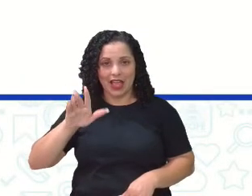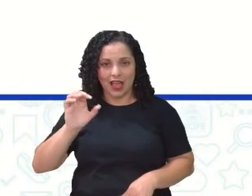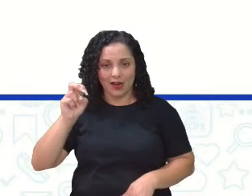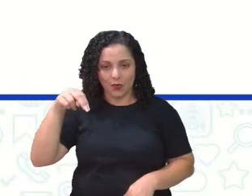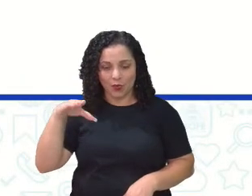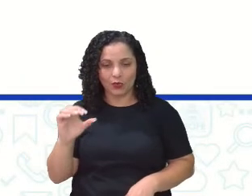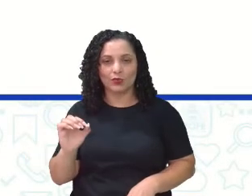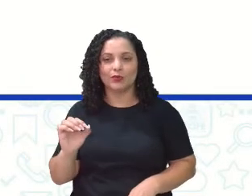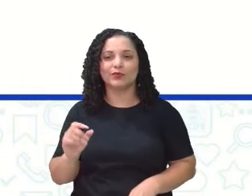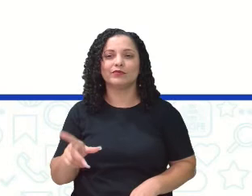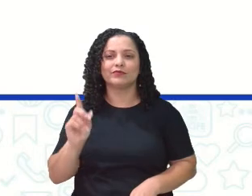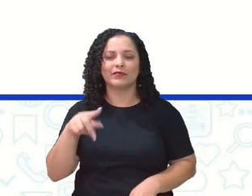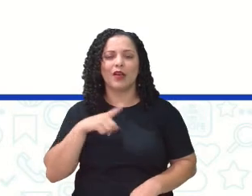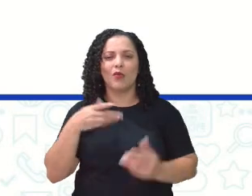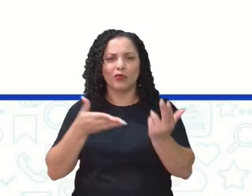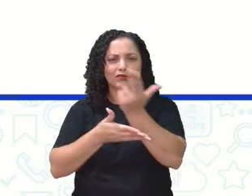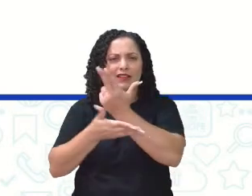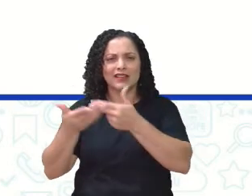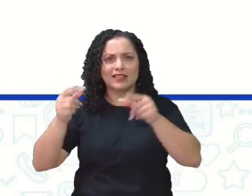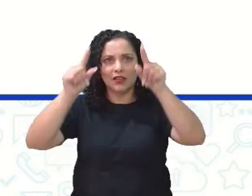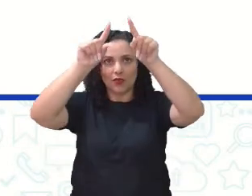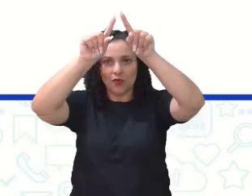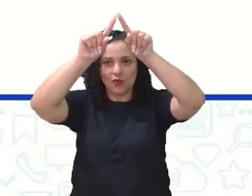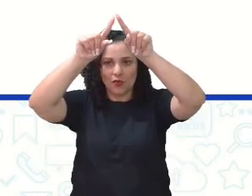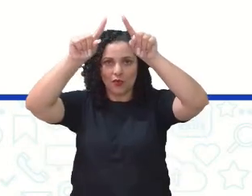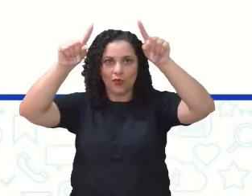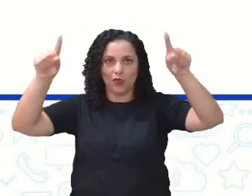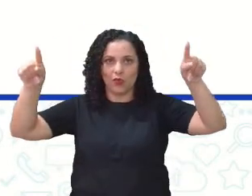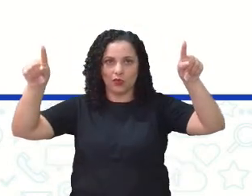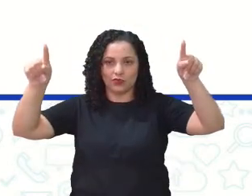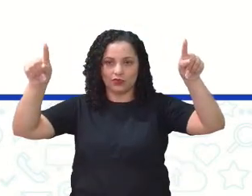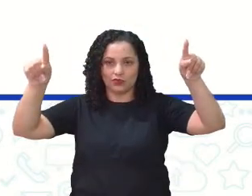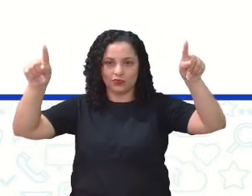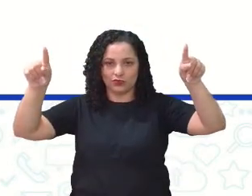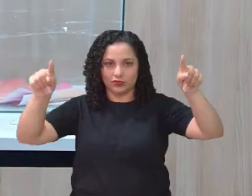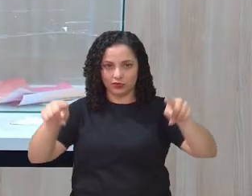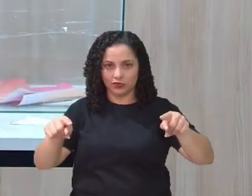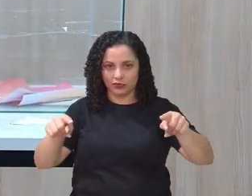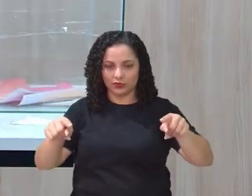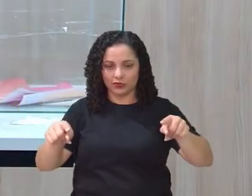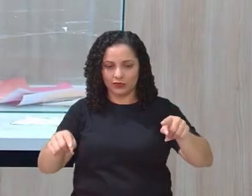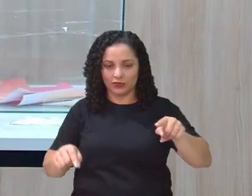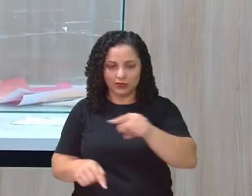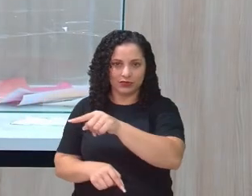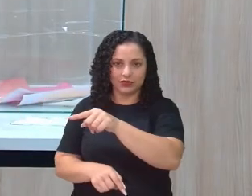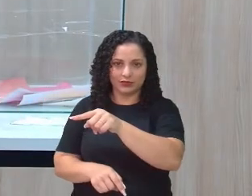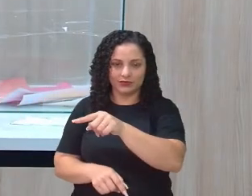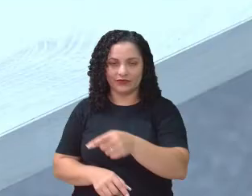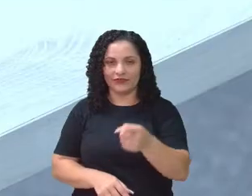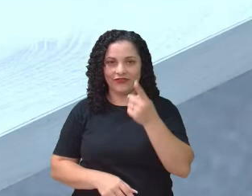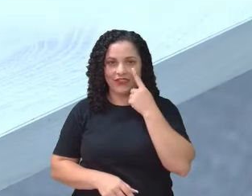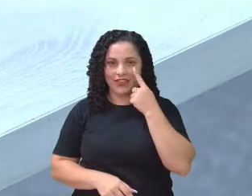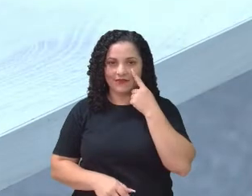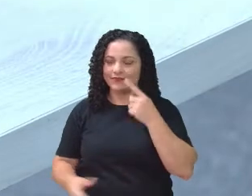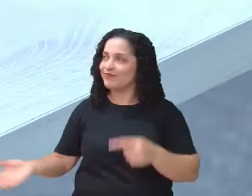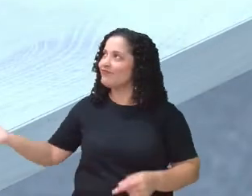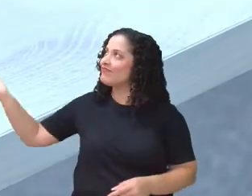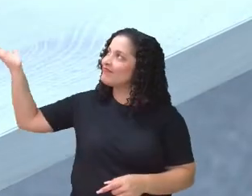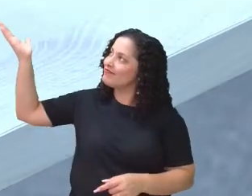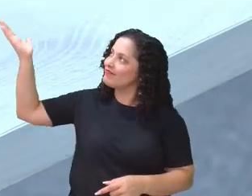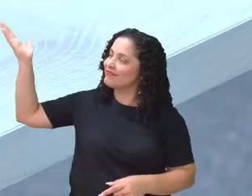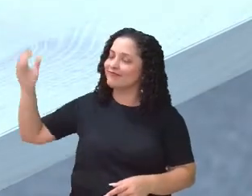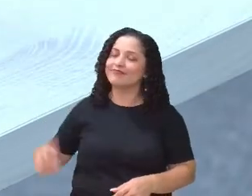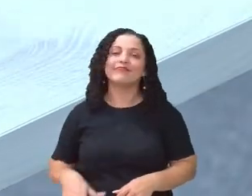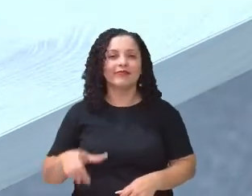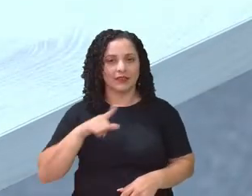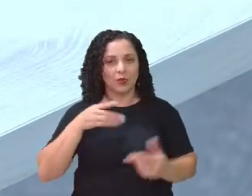nessa imagem é um pentágono também regular, certo? Coloca aqui, Bilidinho, para a galera ver aí, por favor. Então, eu tenho aqui um